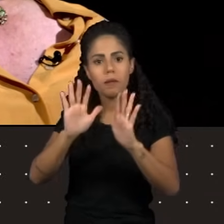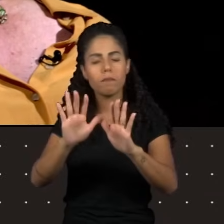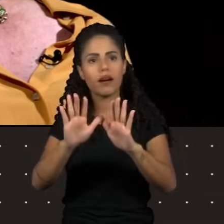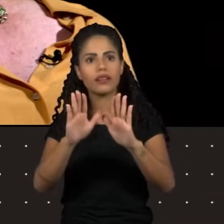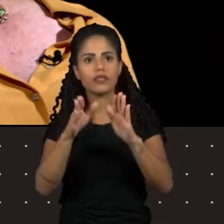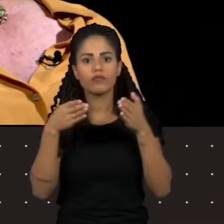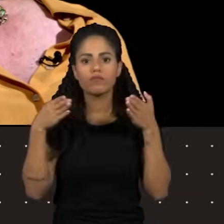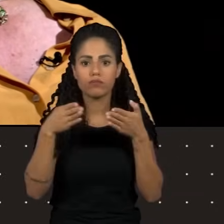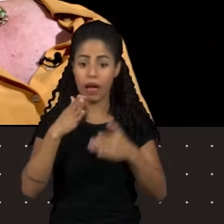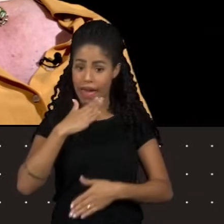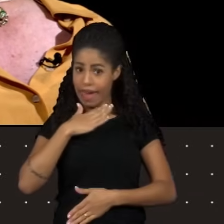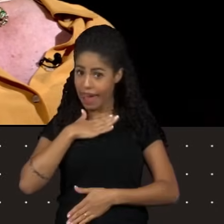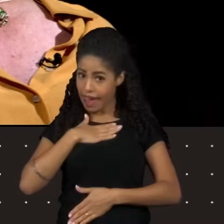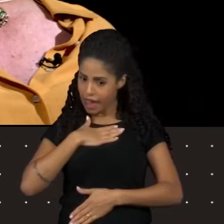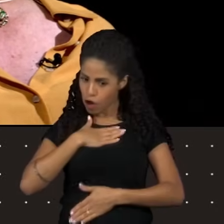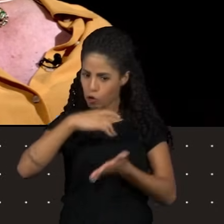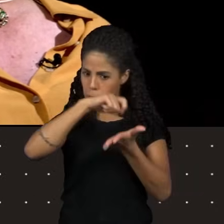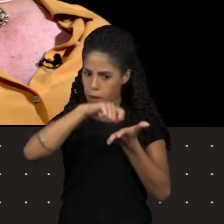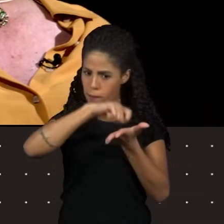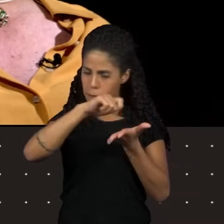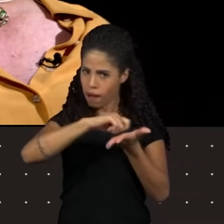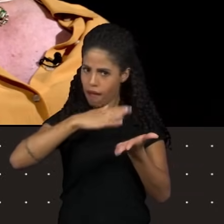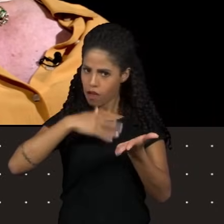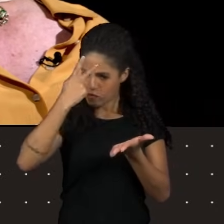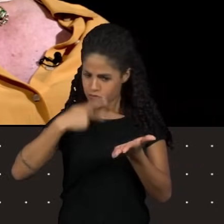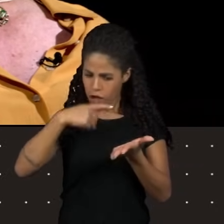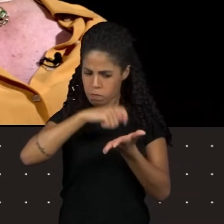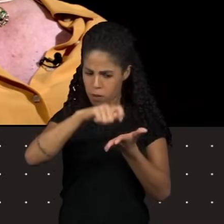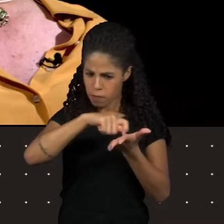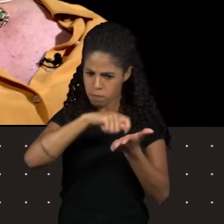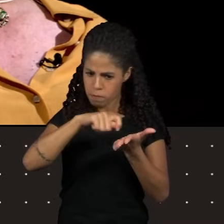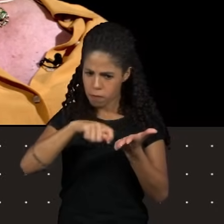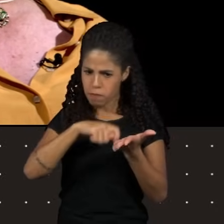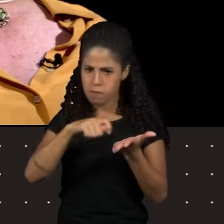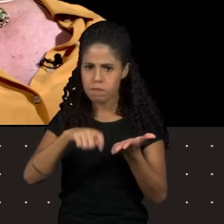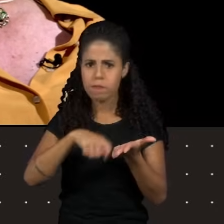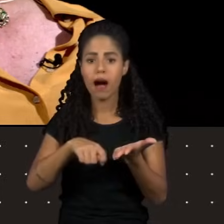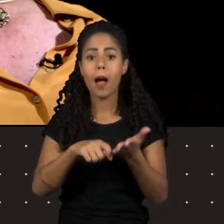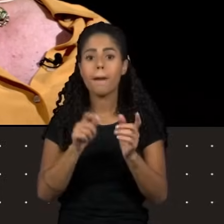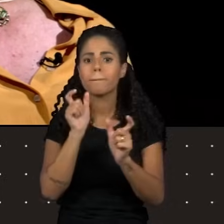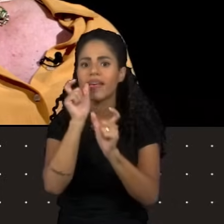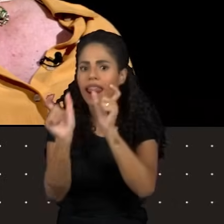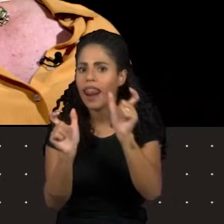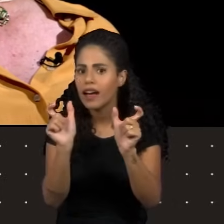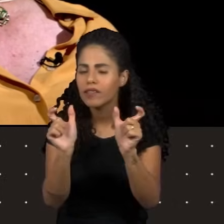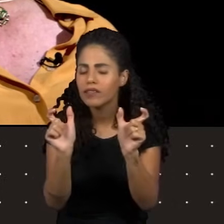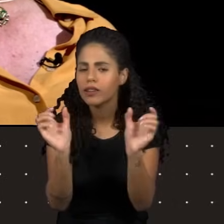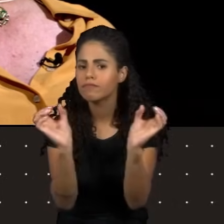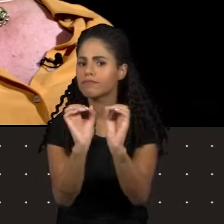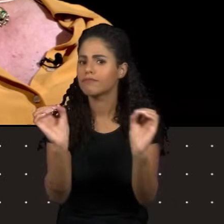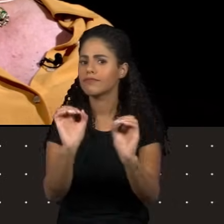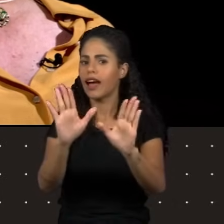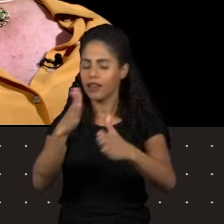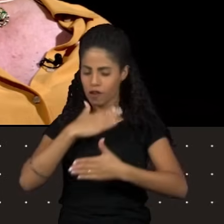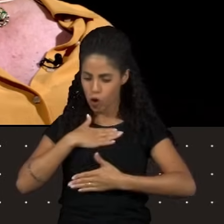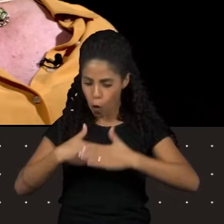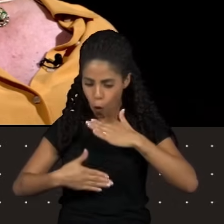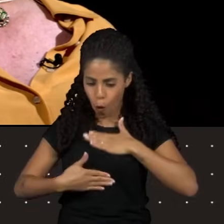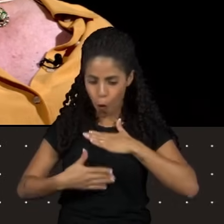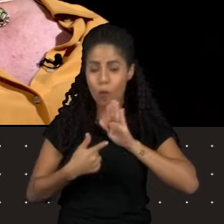totalmente autoral meu, onde eu escrevia muito e não usava nenhuma palavra no espetáculo. Mas aí depende de você